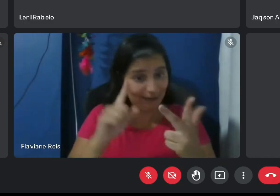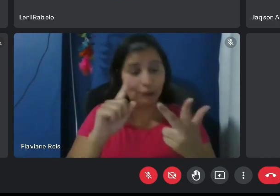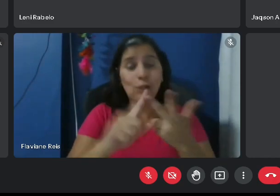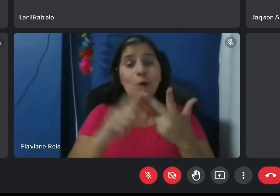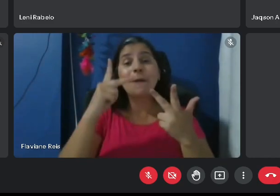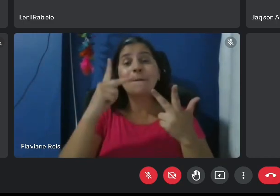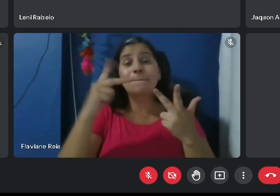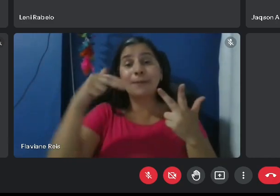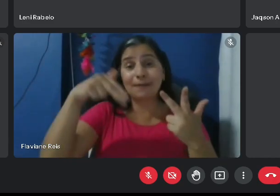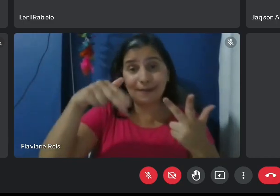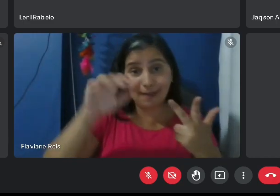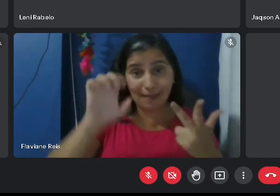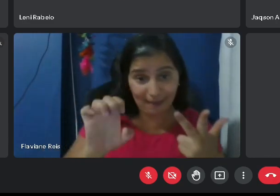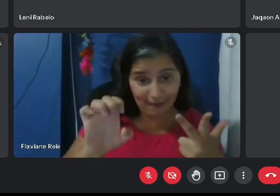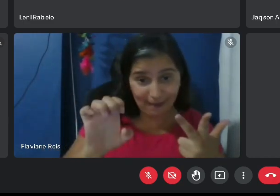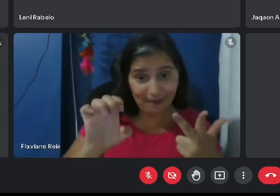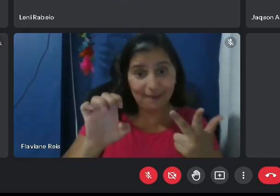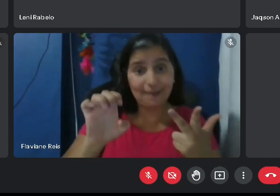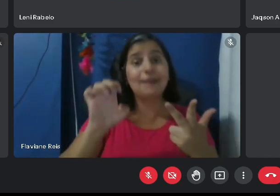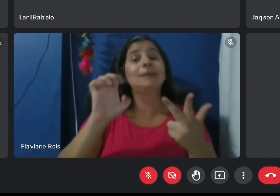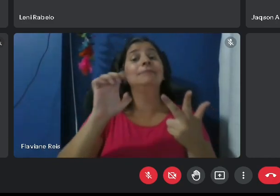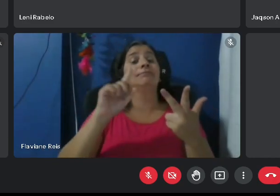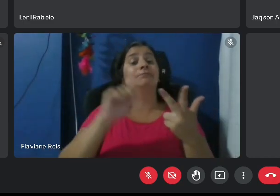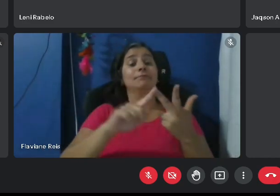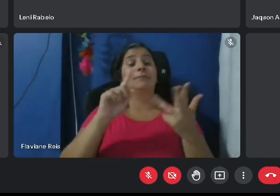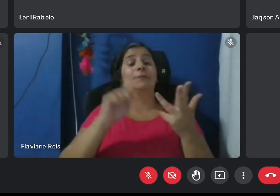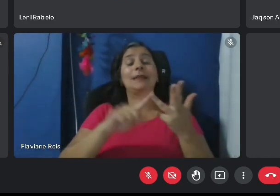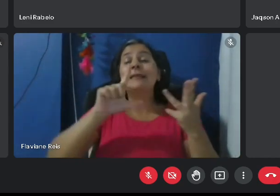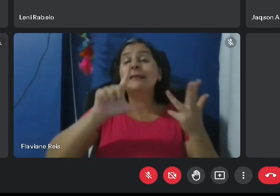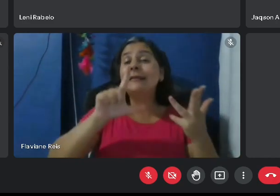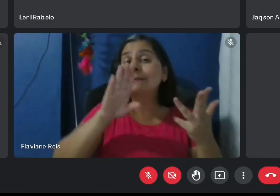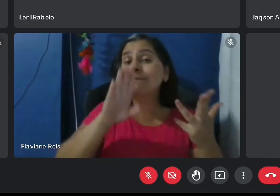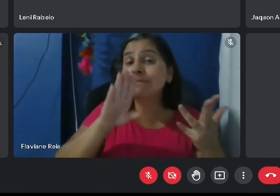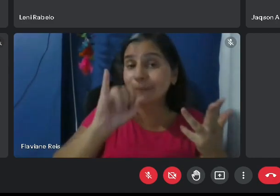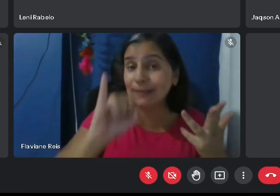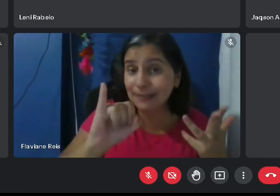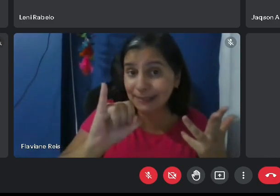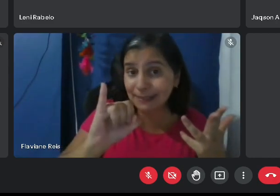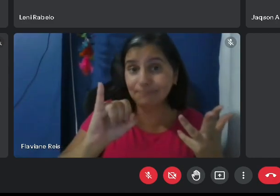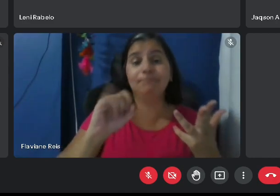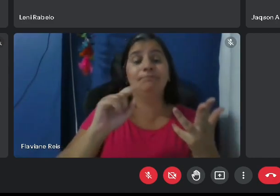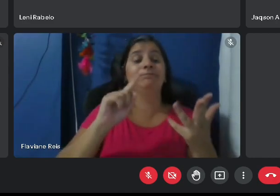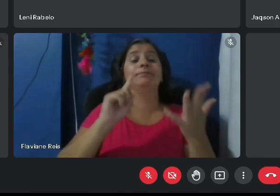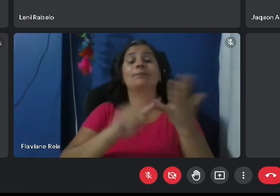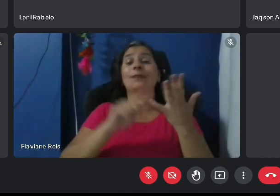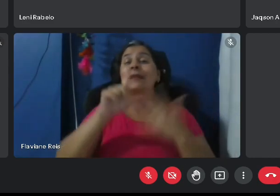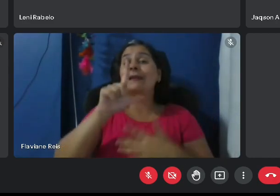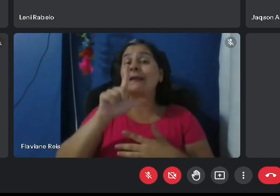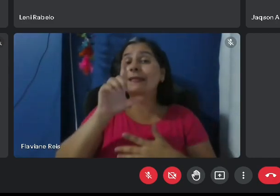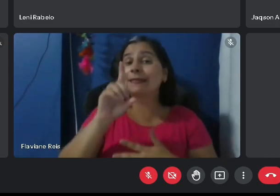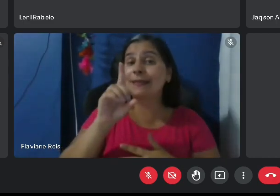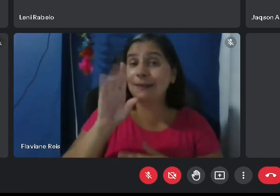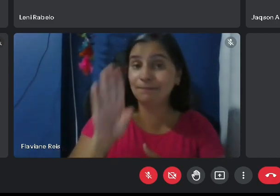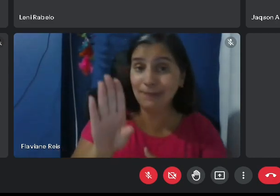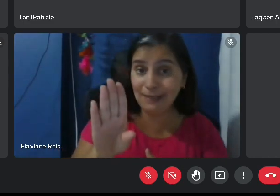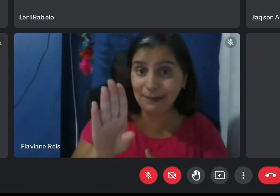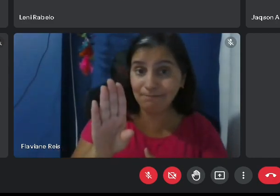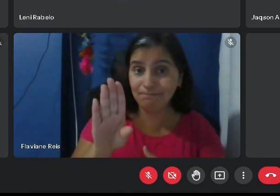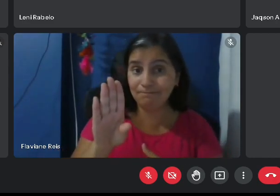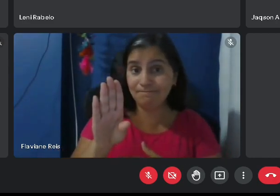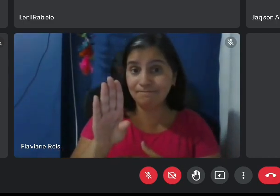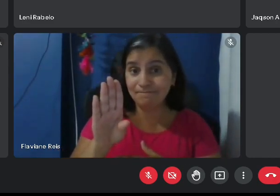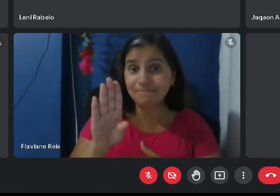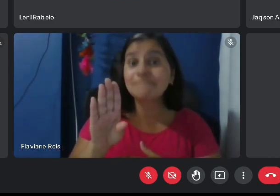Primeiro, sobre a lei, os decretos, a PNE, a LBI,